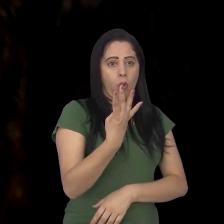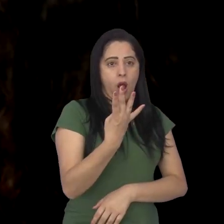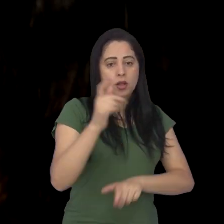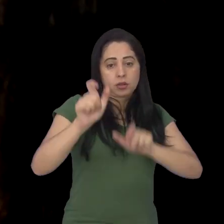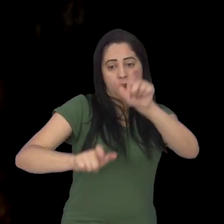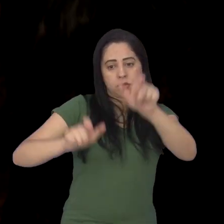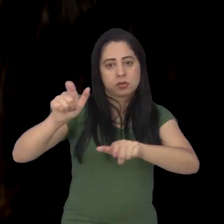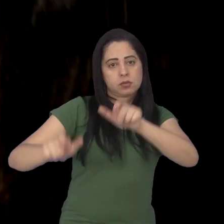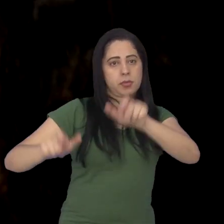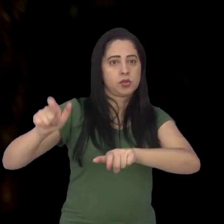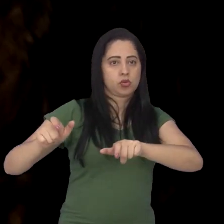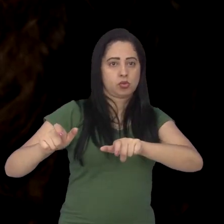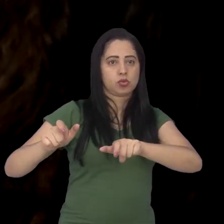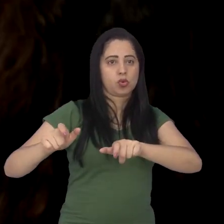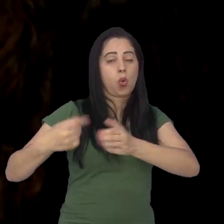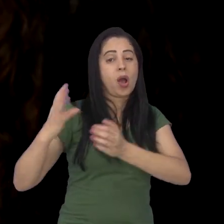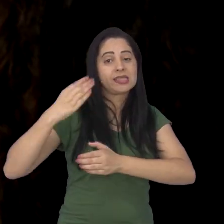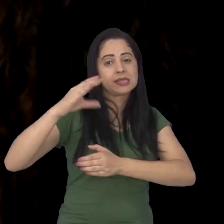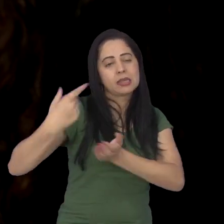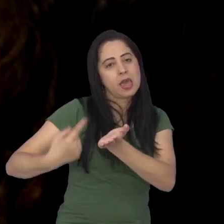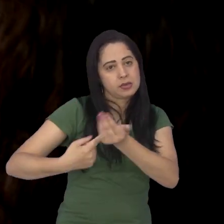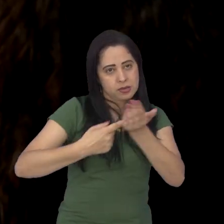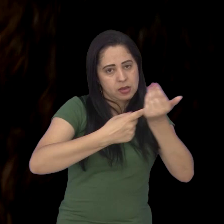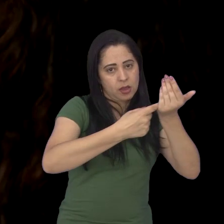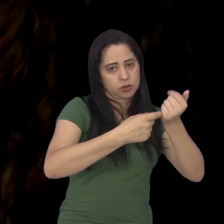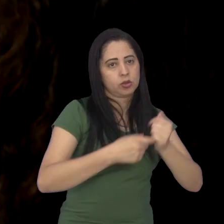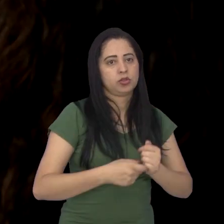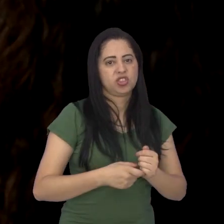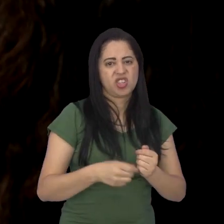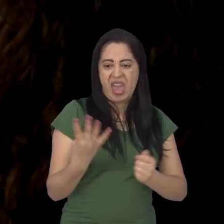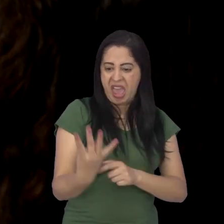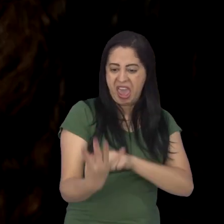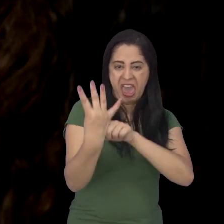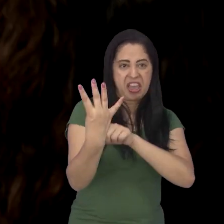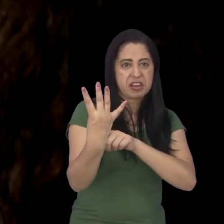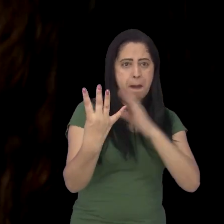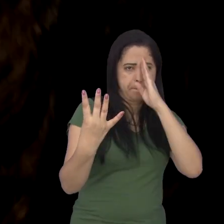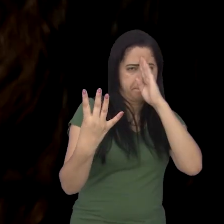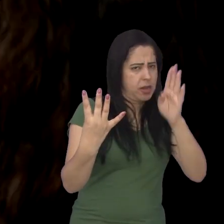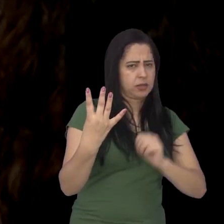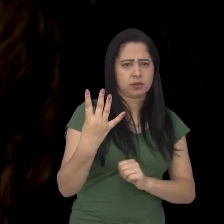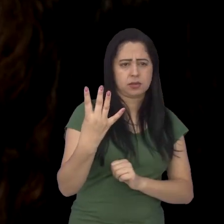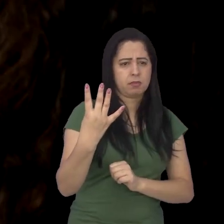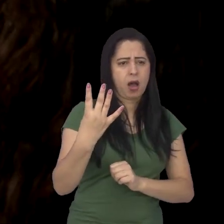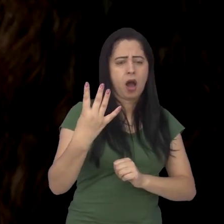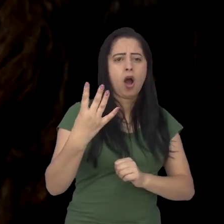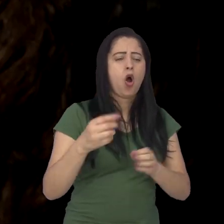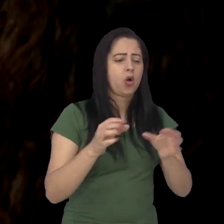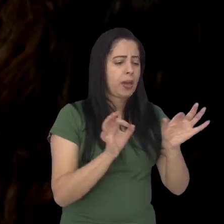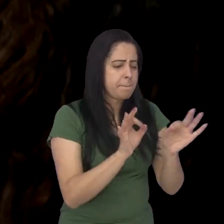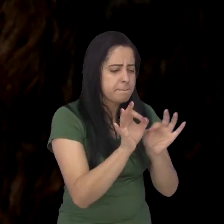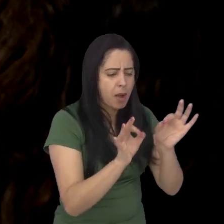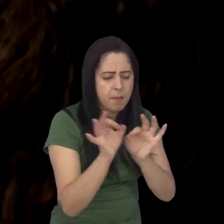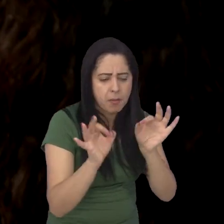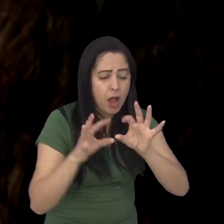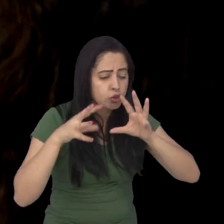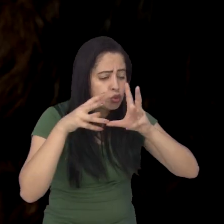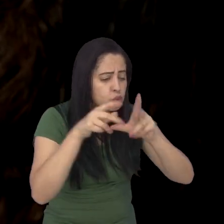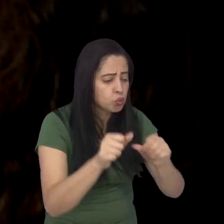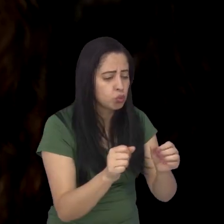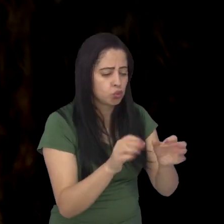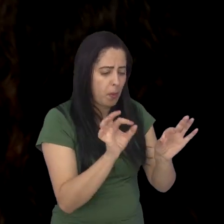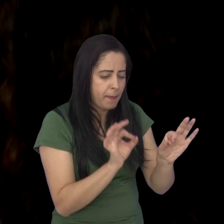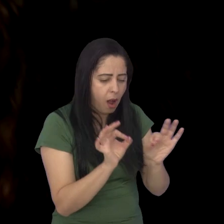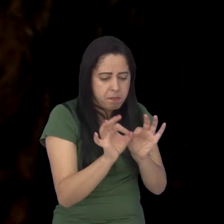também para trabalhar nesse projeto, então ficaram. Da nossa região, eram 4 servidores da ciência e tecnologia que atuaram. Eles